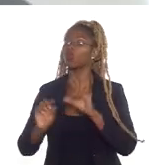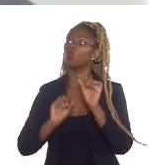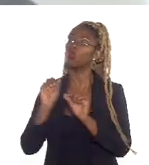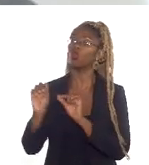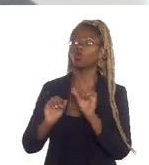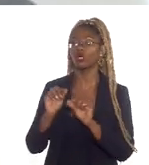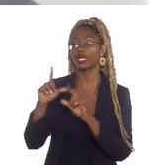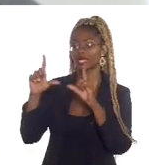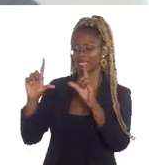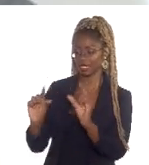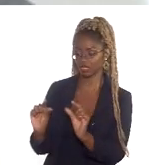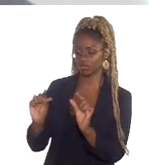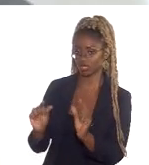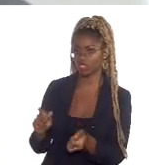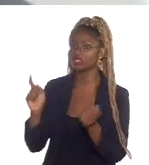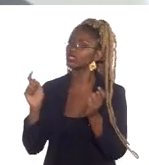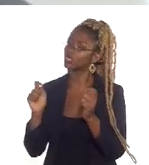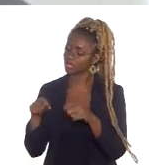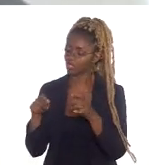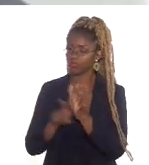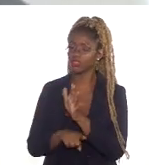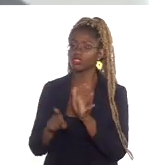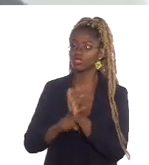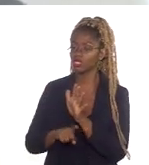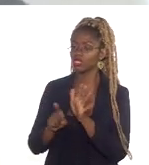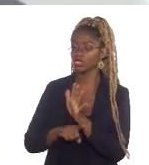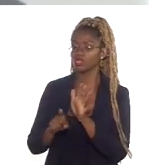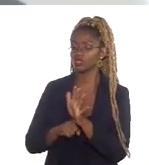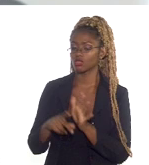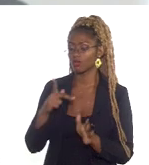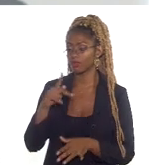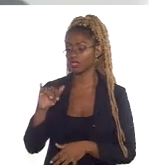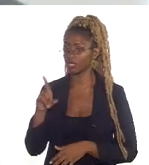sido deduzido, se podia ser deduzido como P&D. Bom,